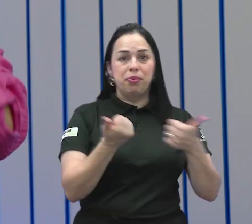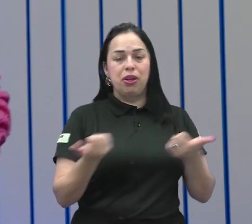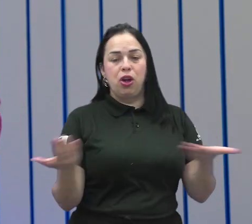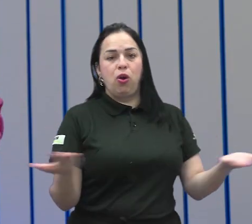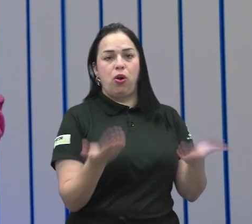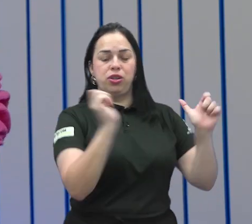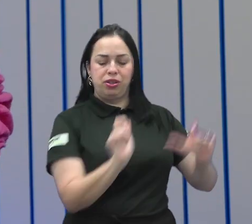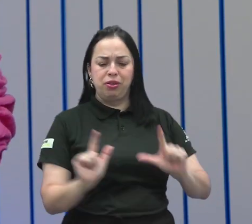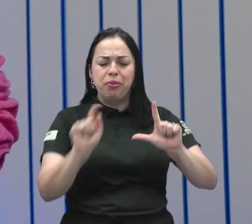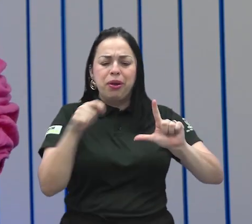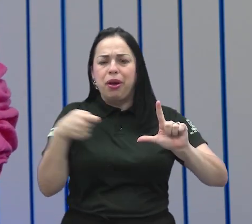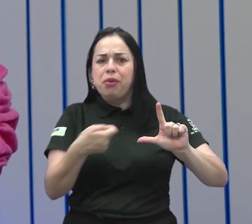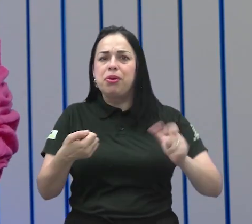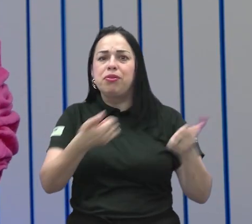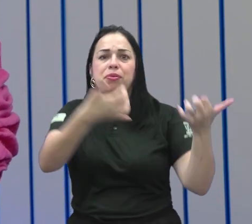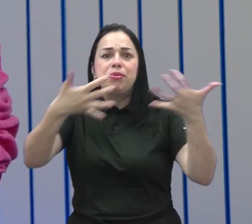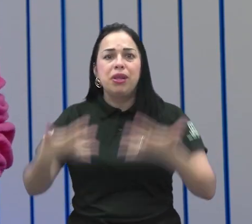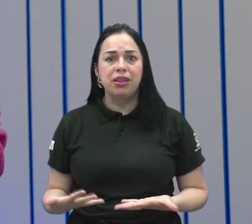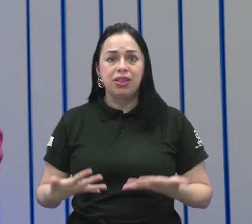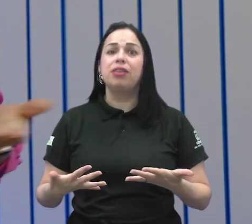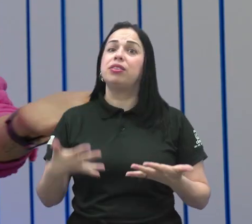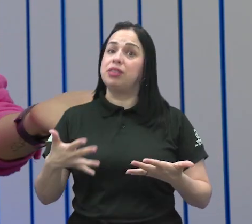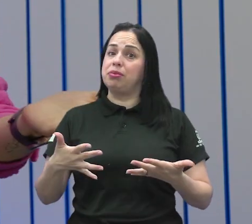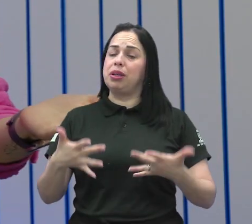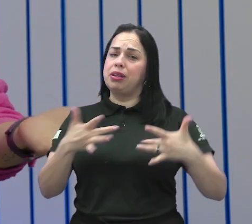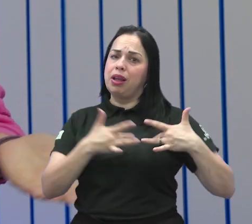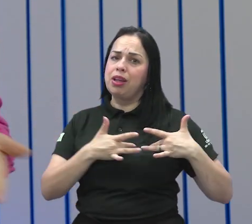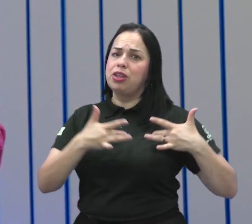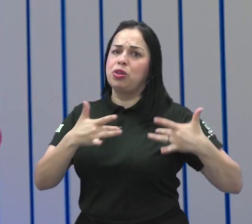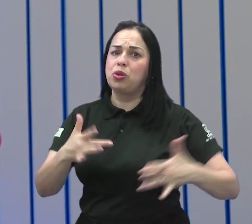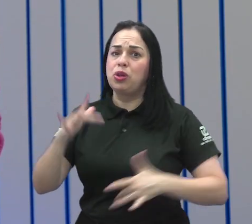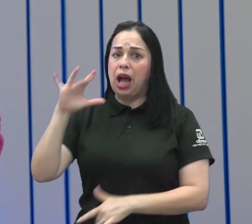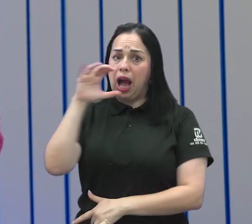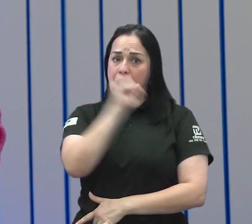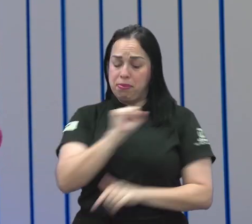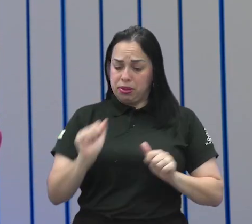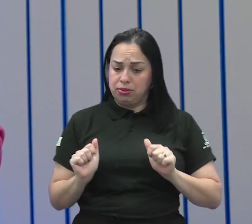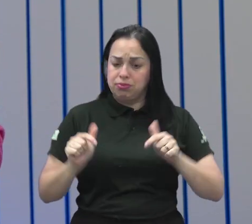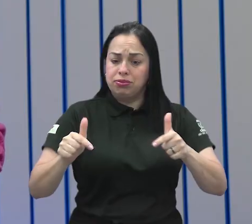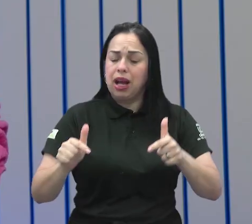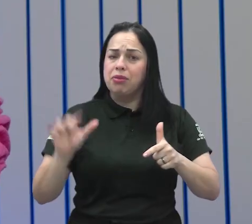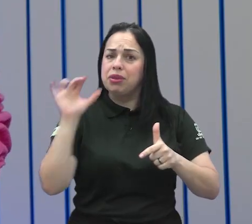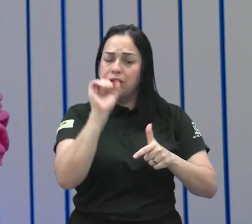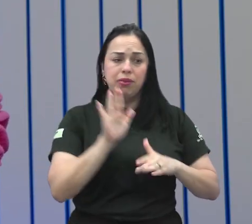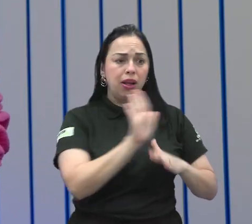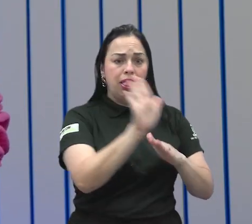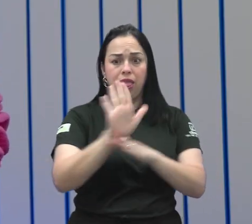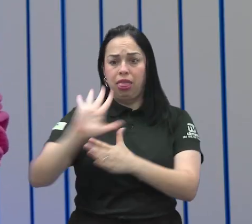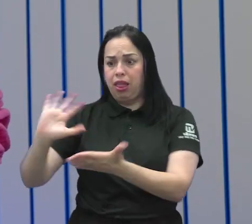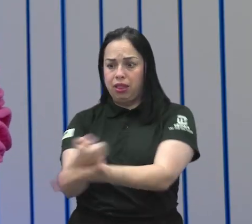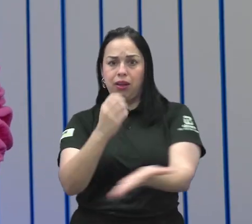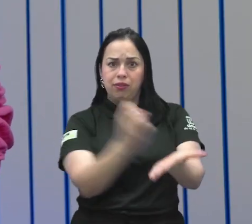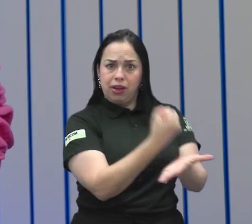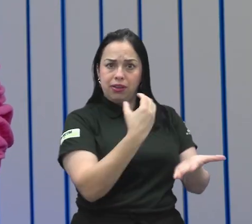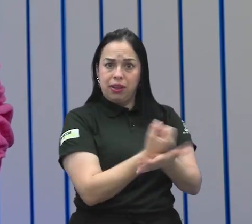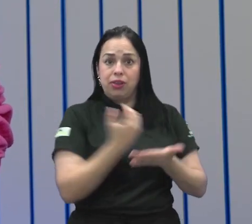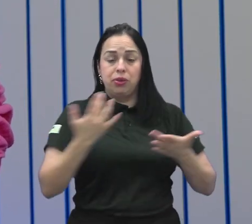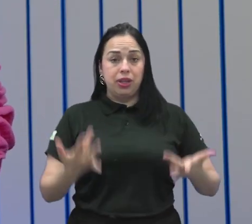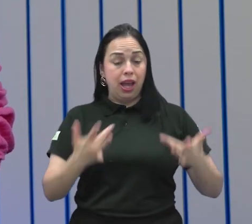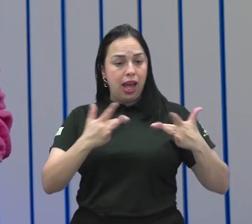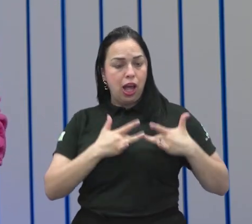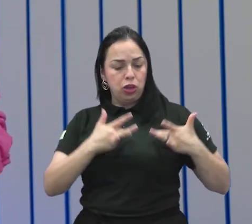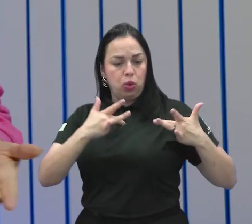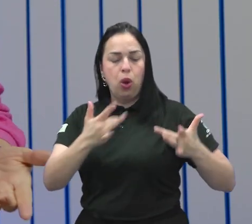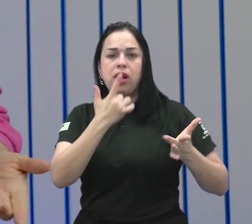Oi, tudo bem? No Sobre Política de hoje vamos falar de um gesto simples, rápido e que pode salvar a vida de muita